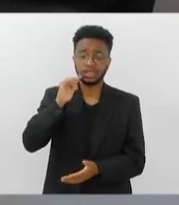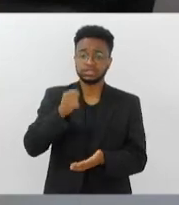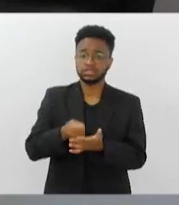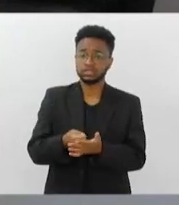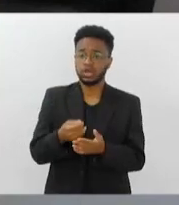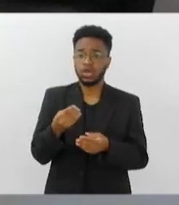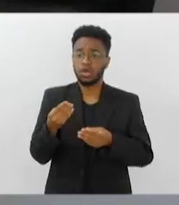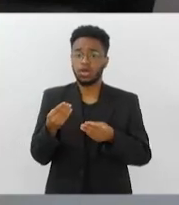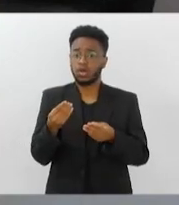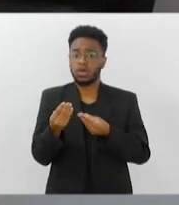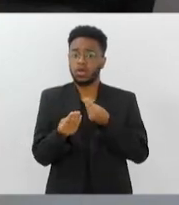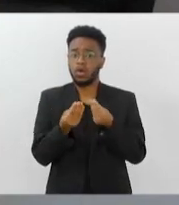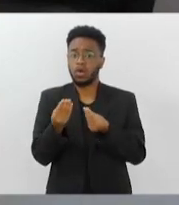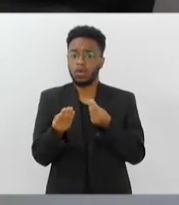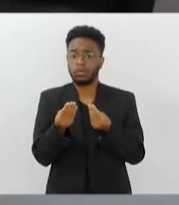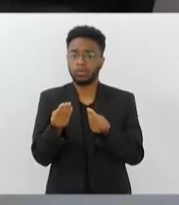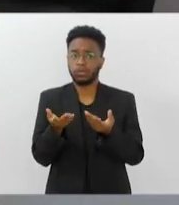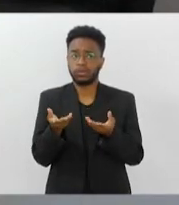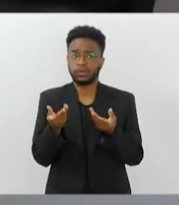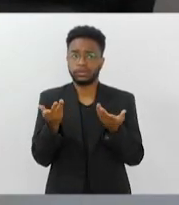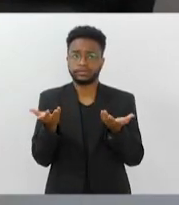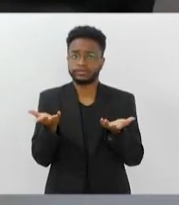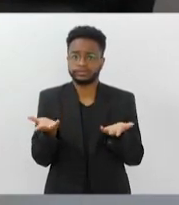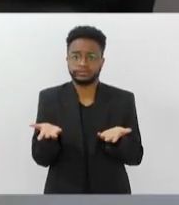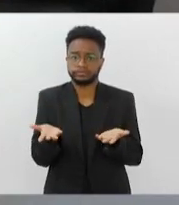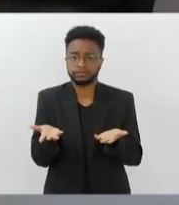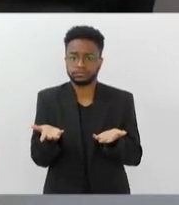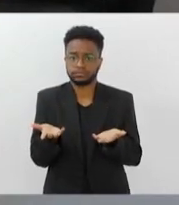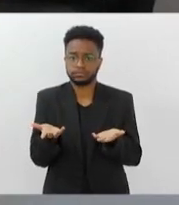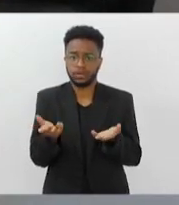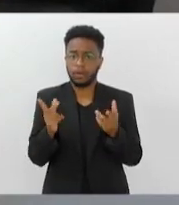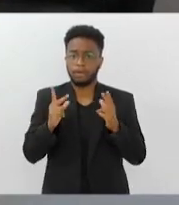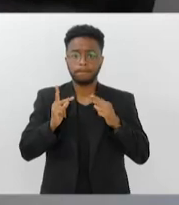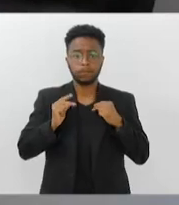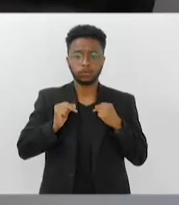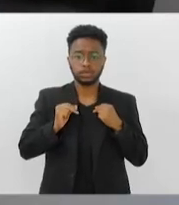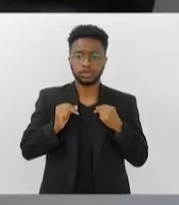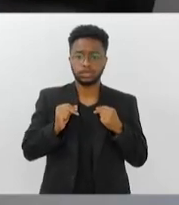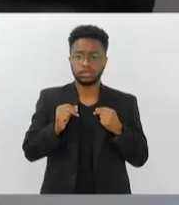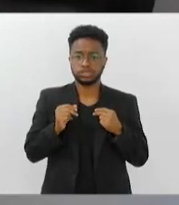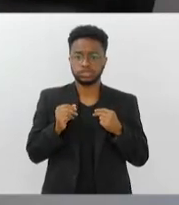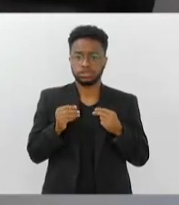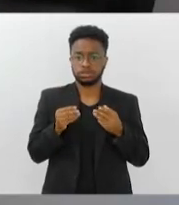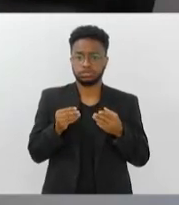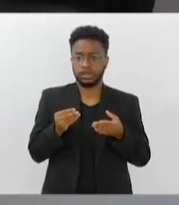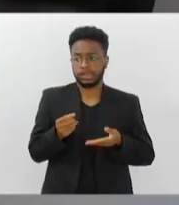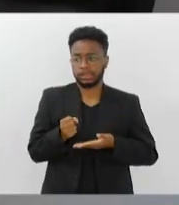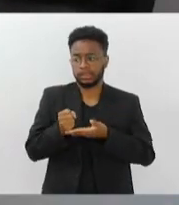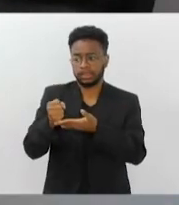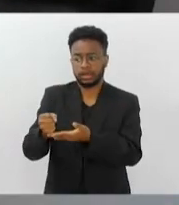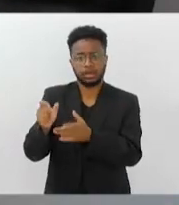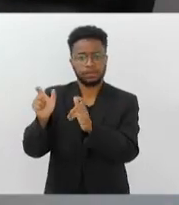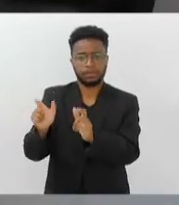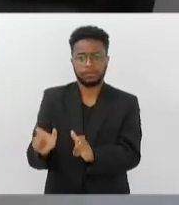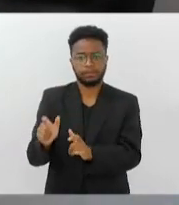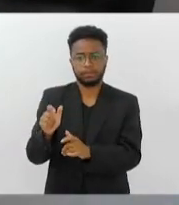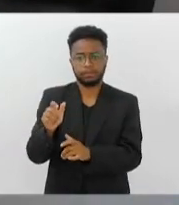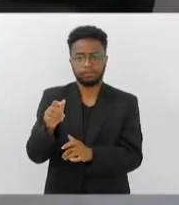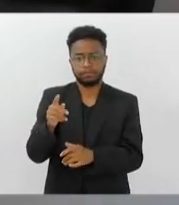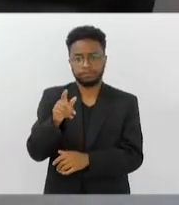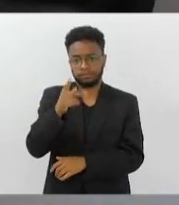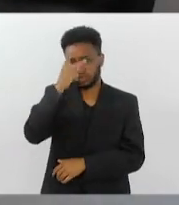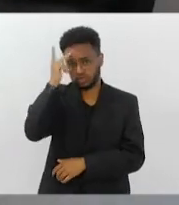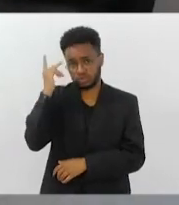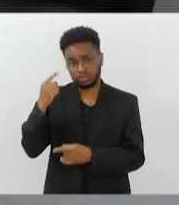estado onde o motorista simplesmente deixar o passageiro seria... me parece